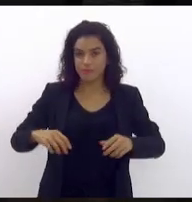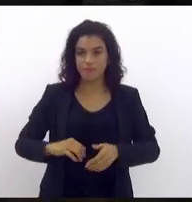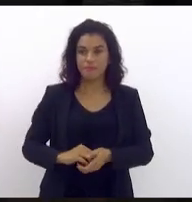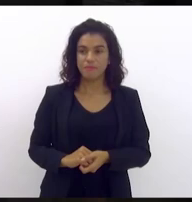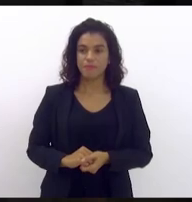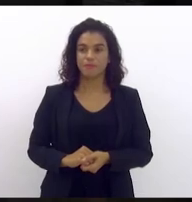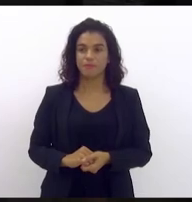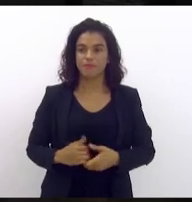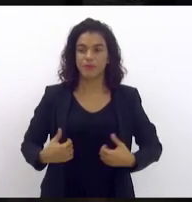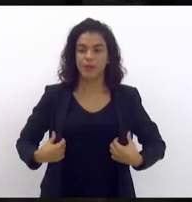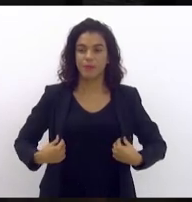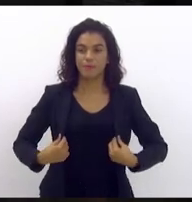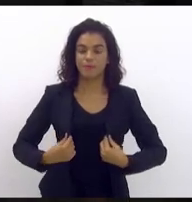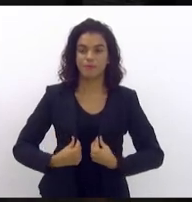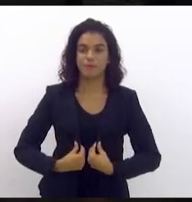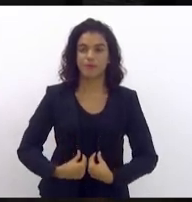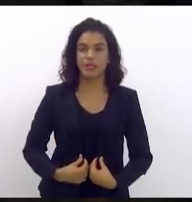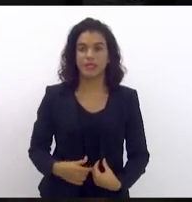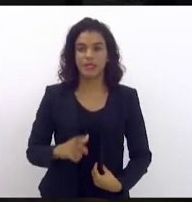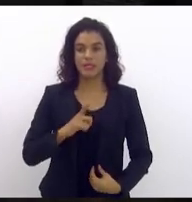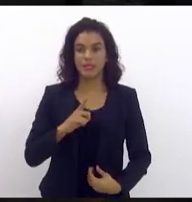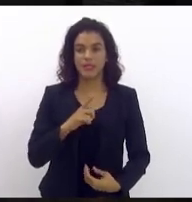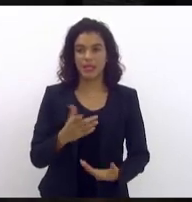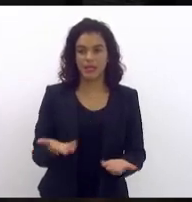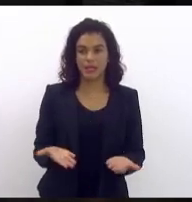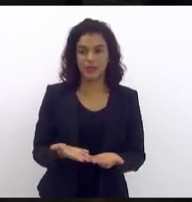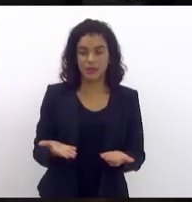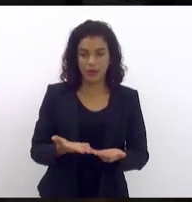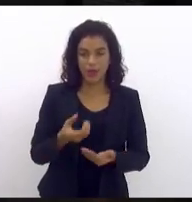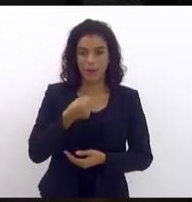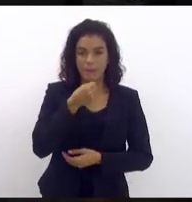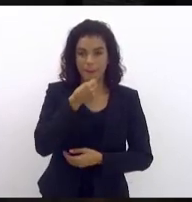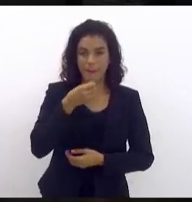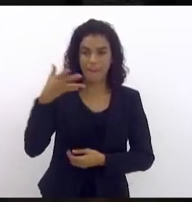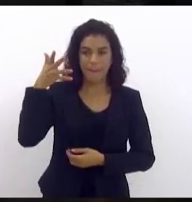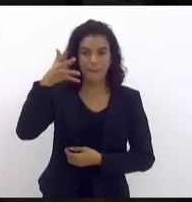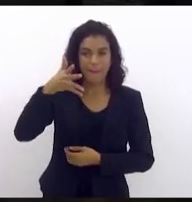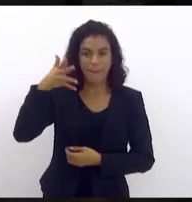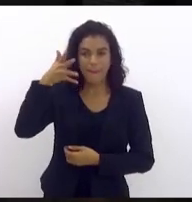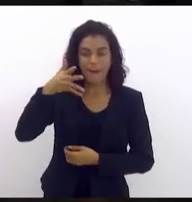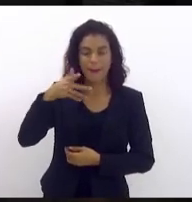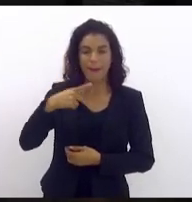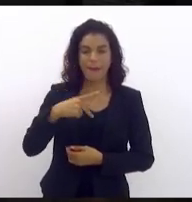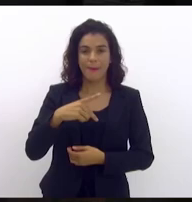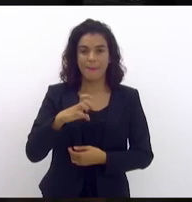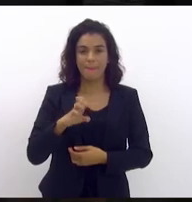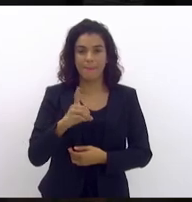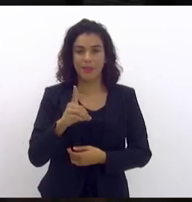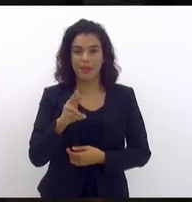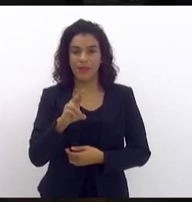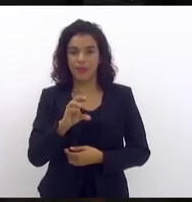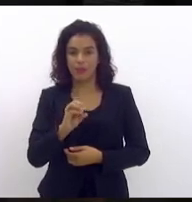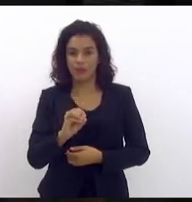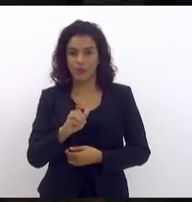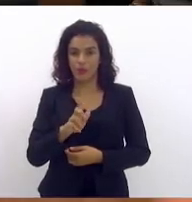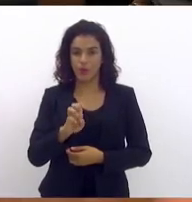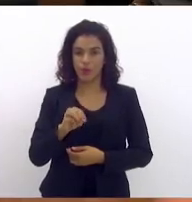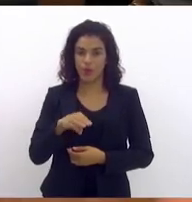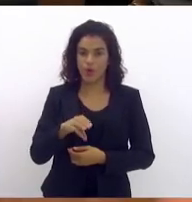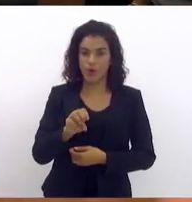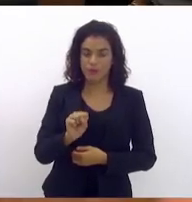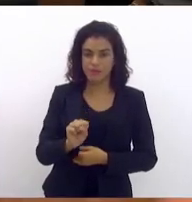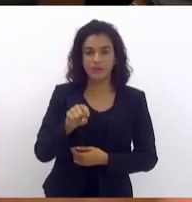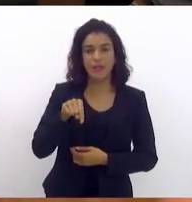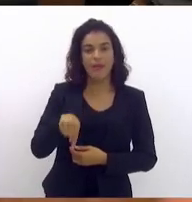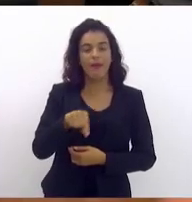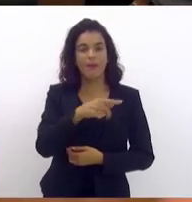mesa e tem a palavra o Pedro Gomes que é presidente da Juventude do PP